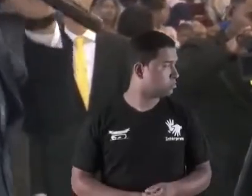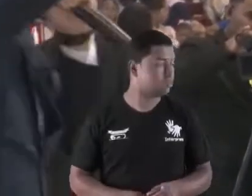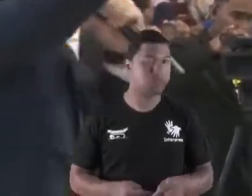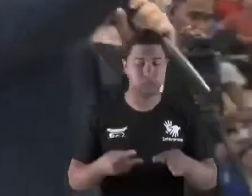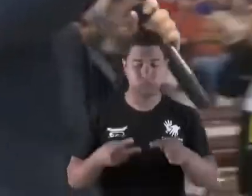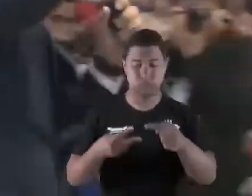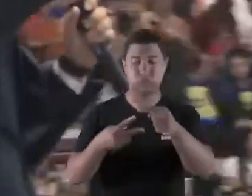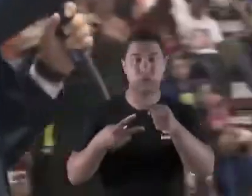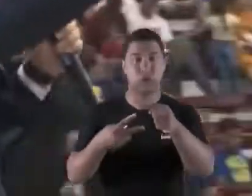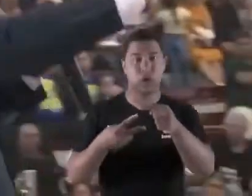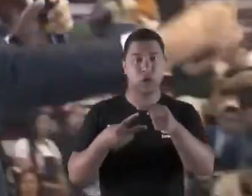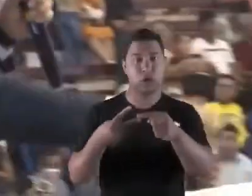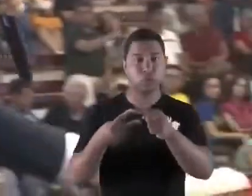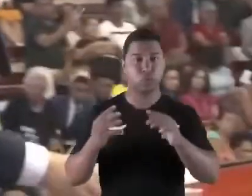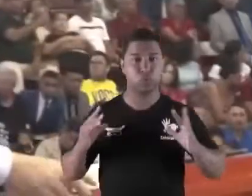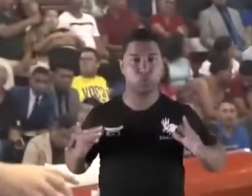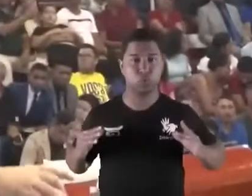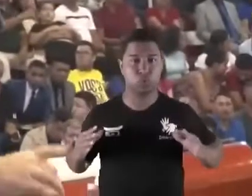se unem